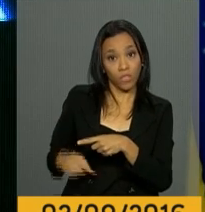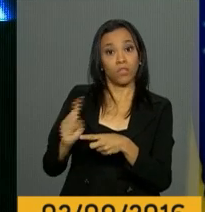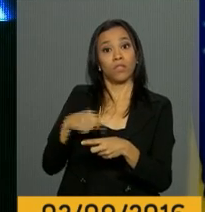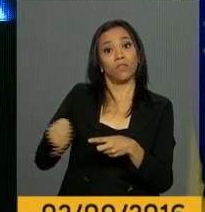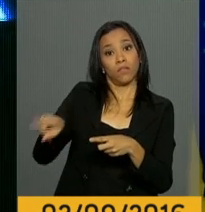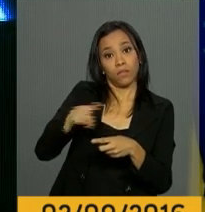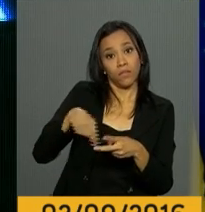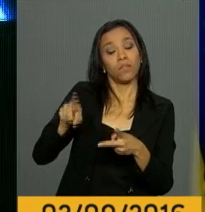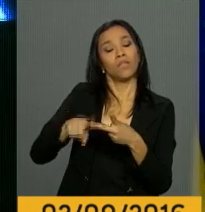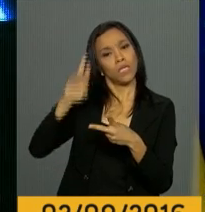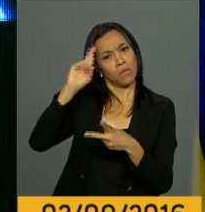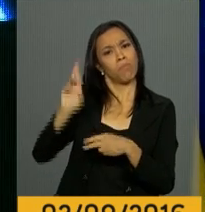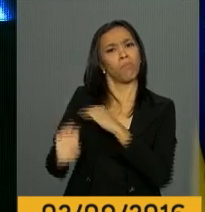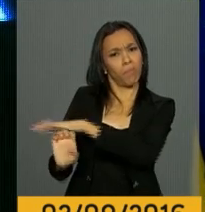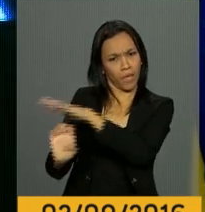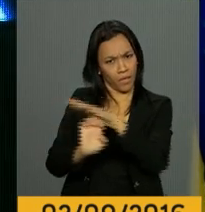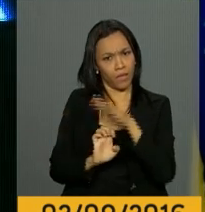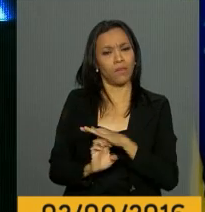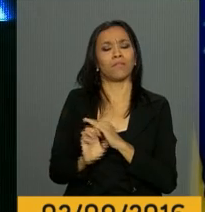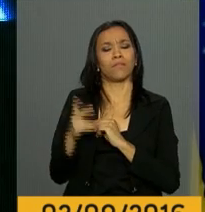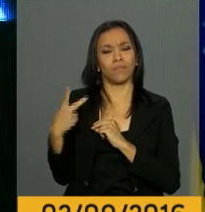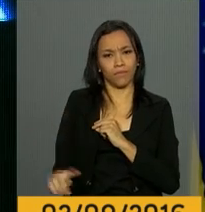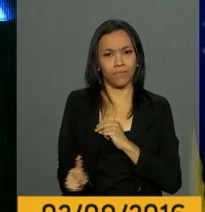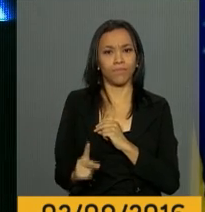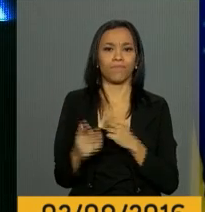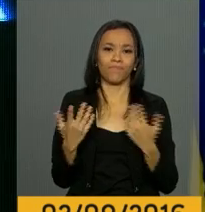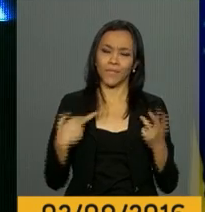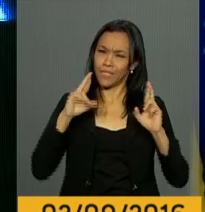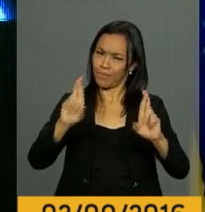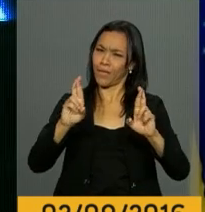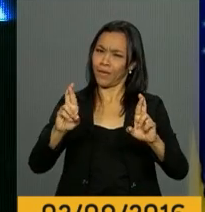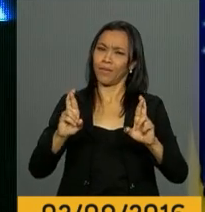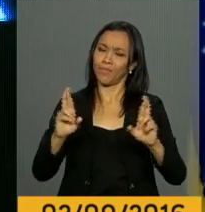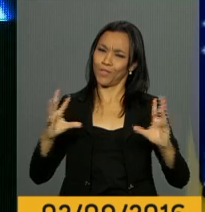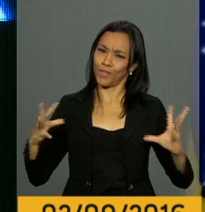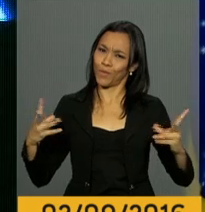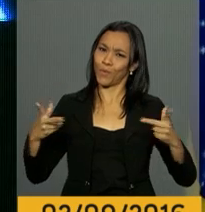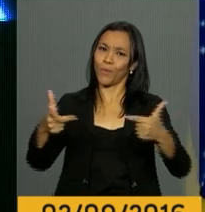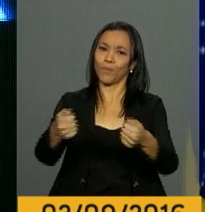com os empresários chineses. Esperamos que todos